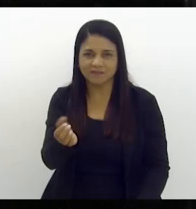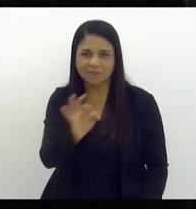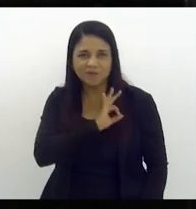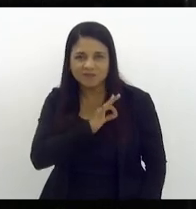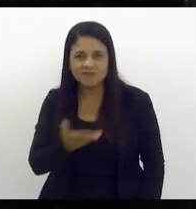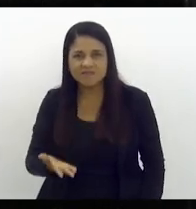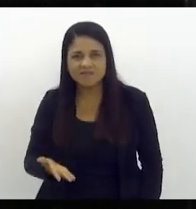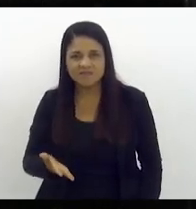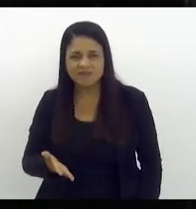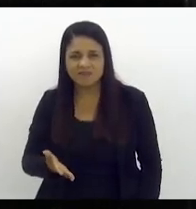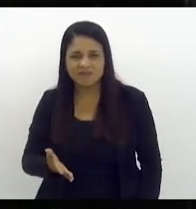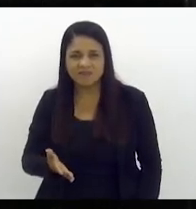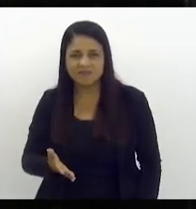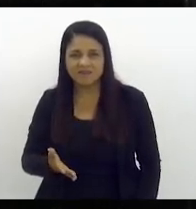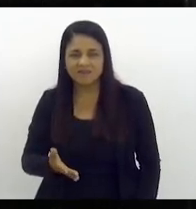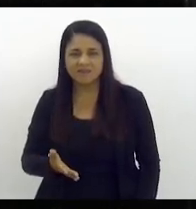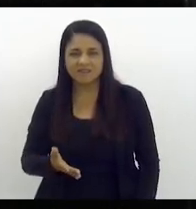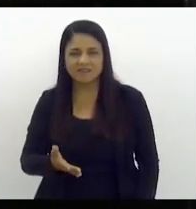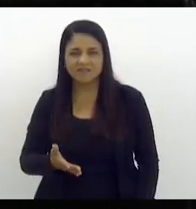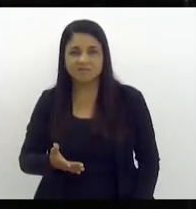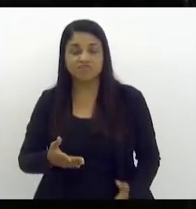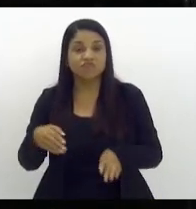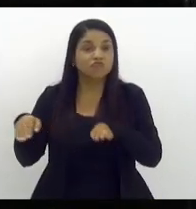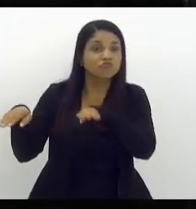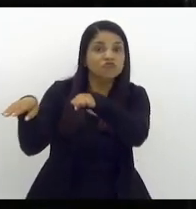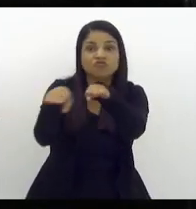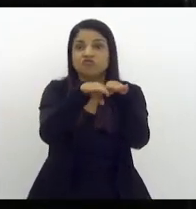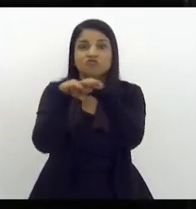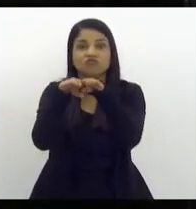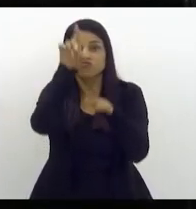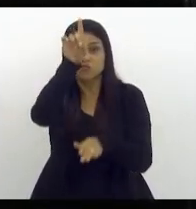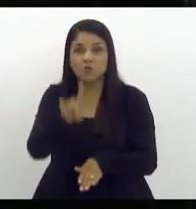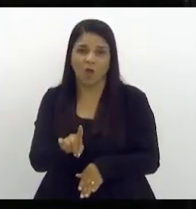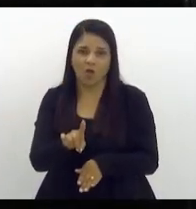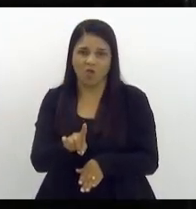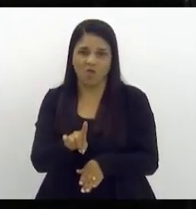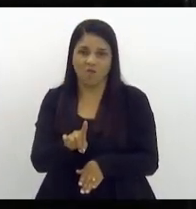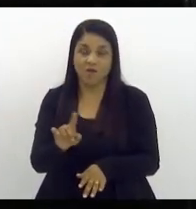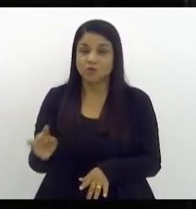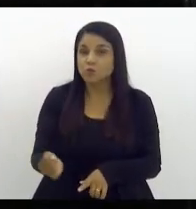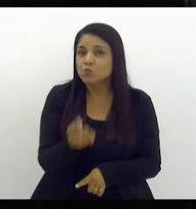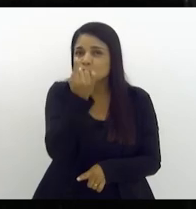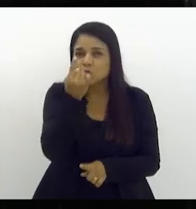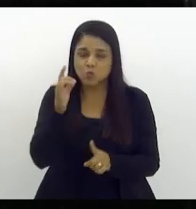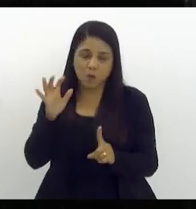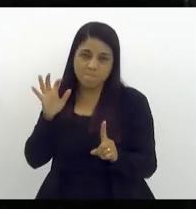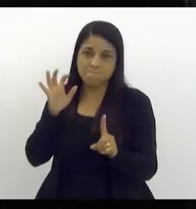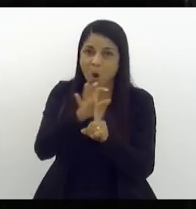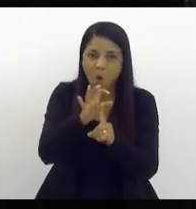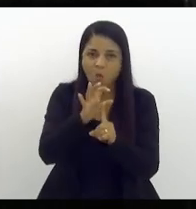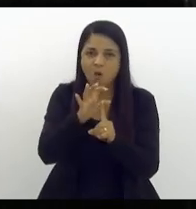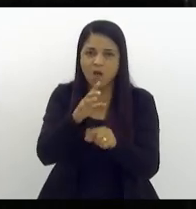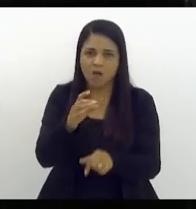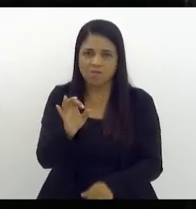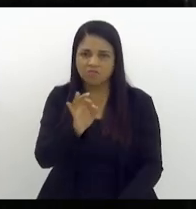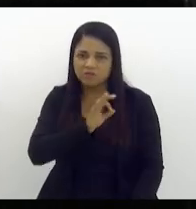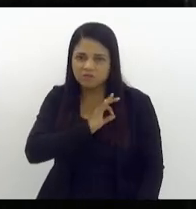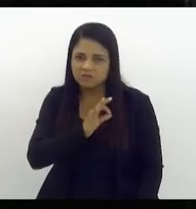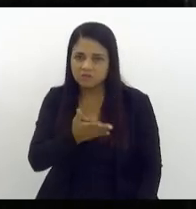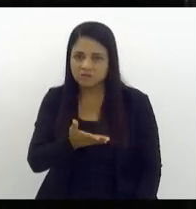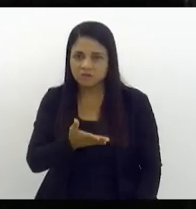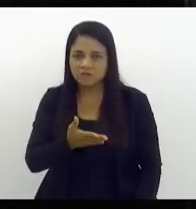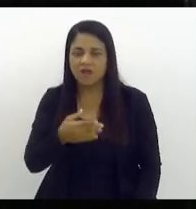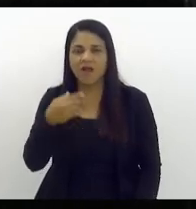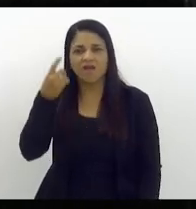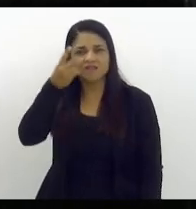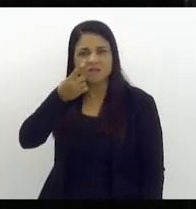o quê? Que todos têm o mesmo direito, mas o único massacrado é a polícia. E aí eu vi a deputada